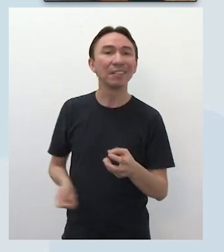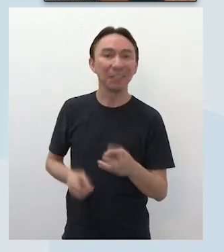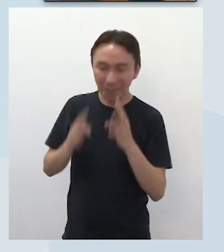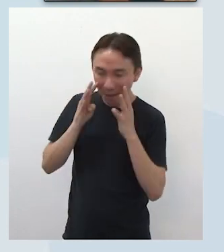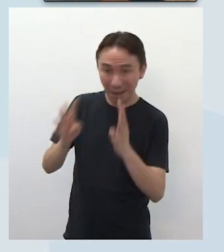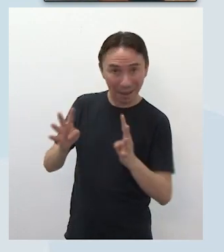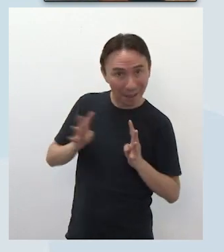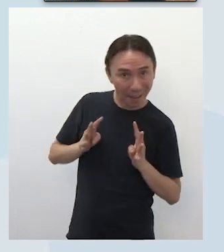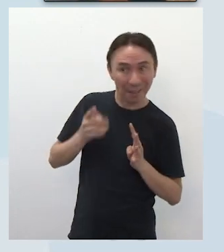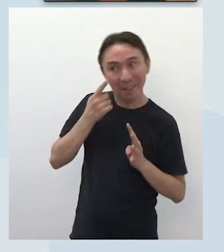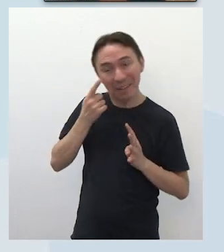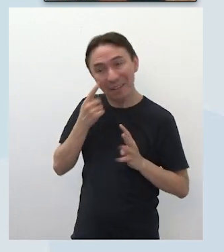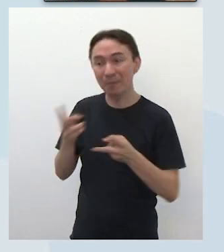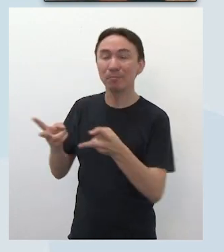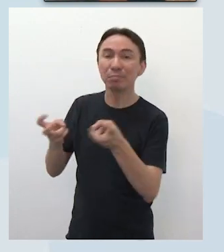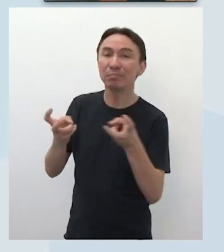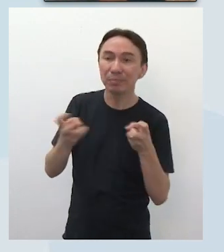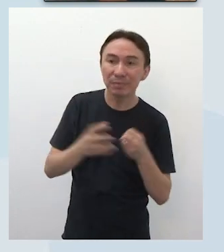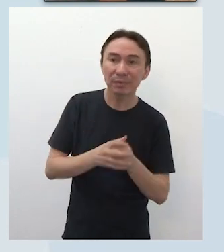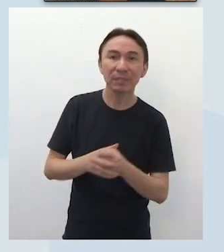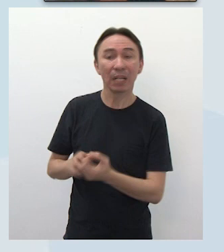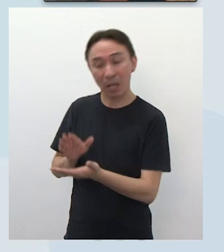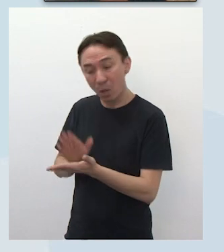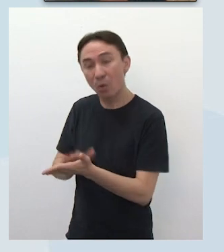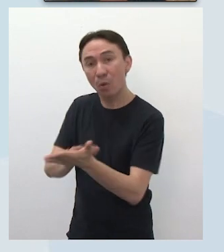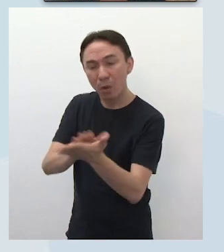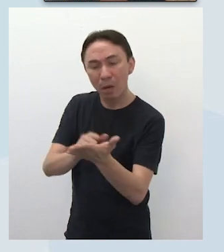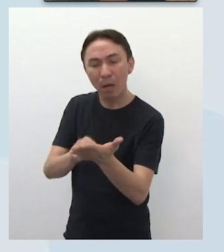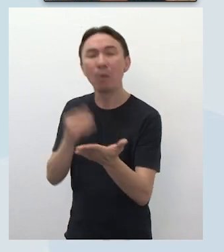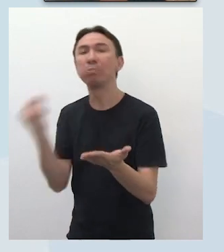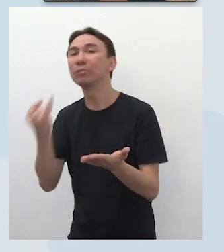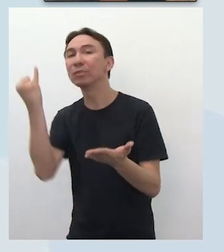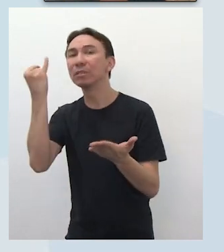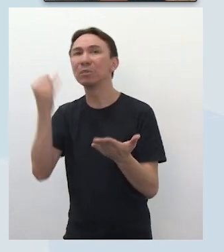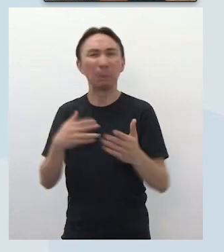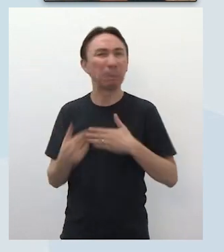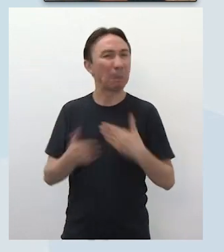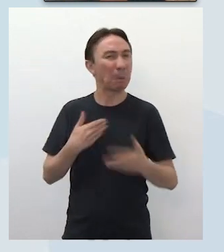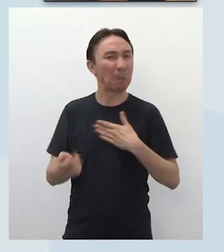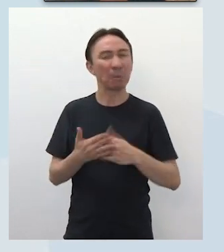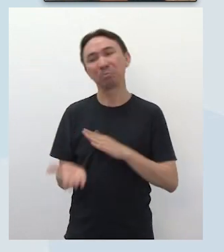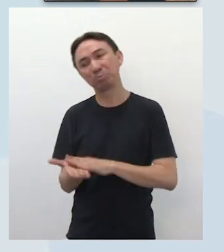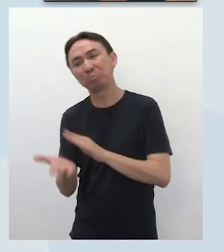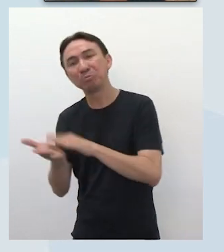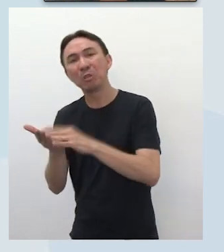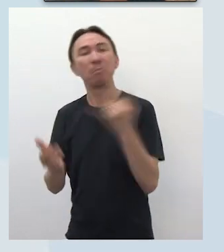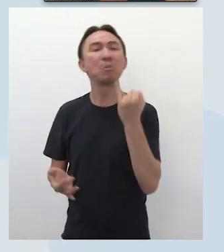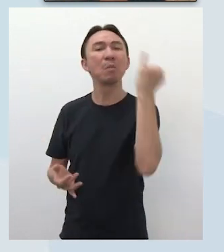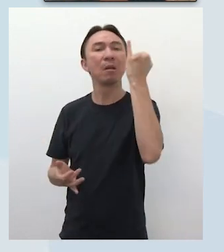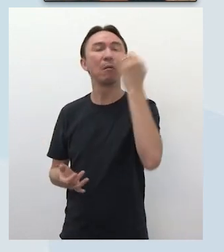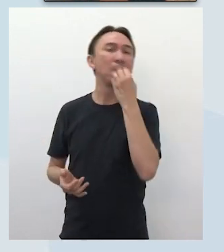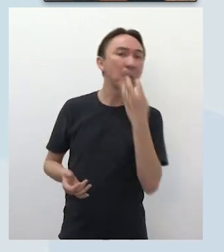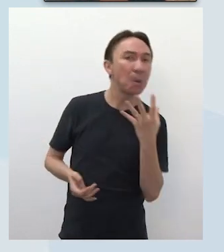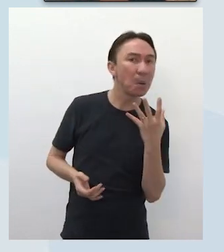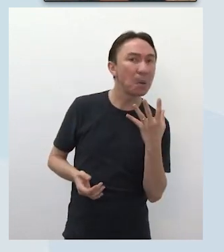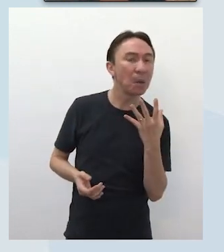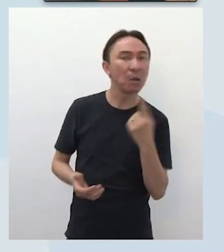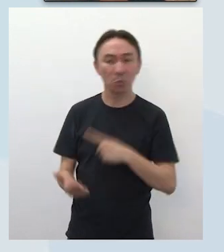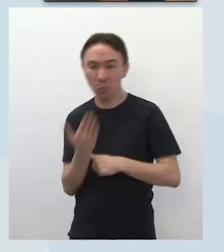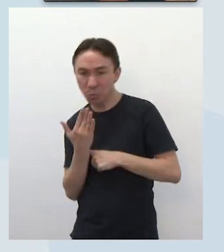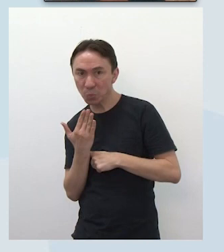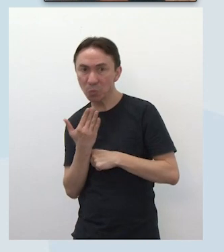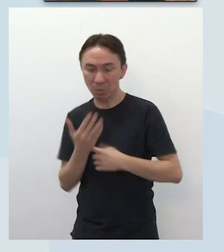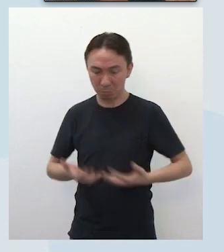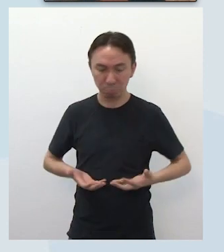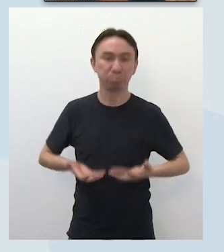essas questões. O elogio é importante? Qualquer elogio é importante, é bom, faz bem, ajuda a